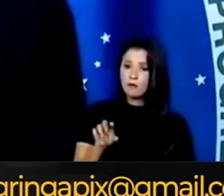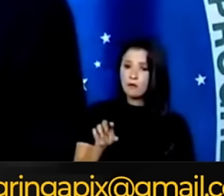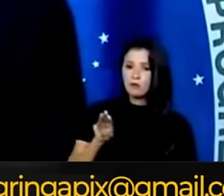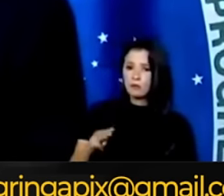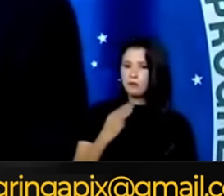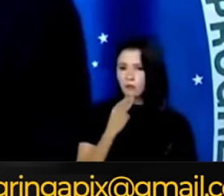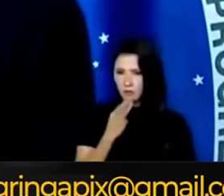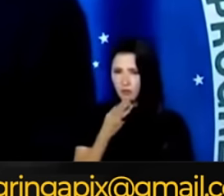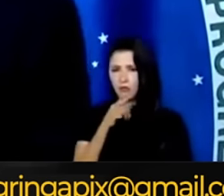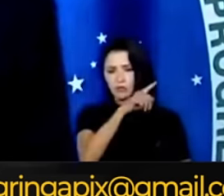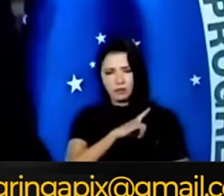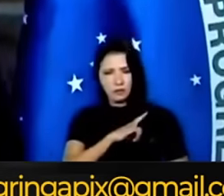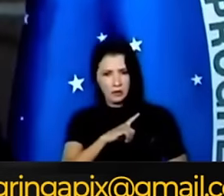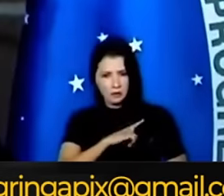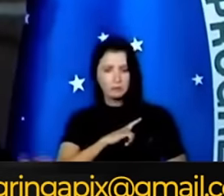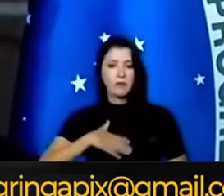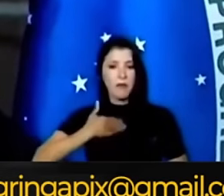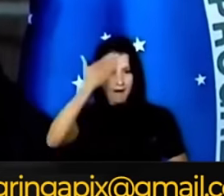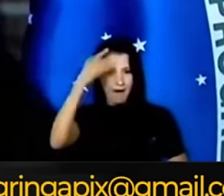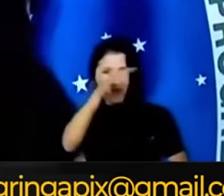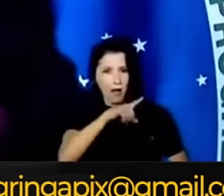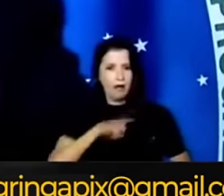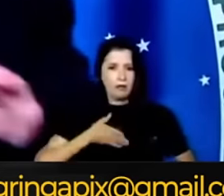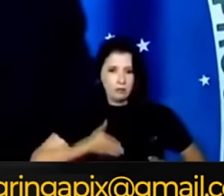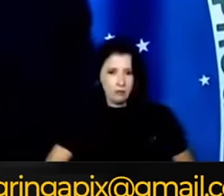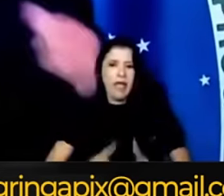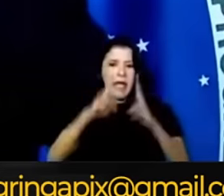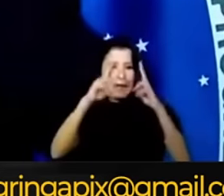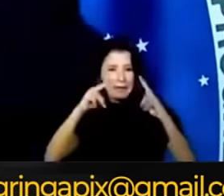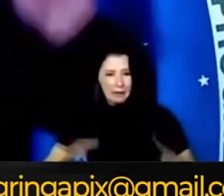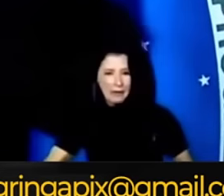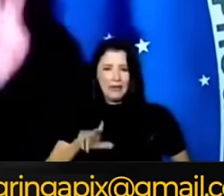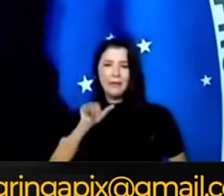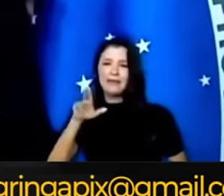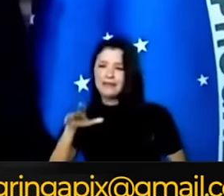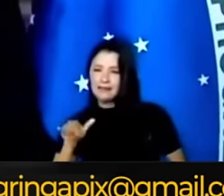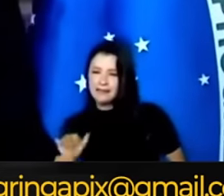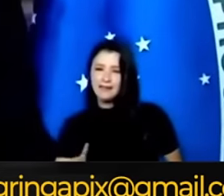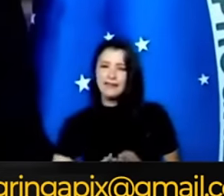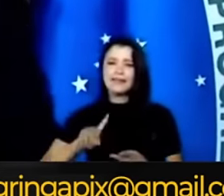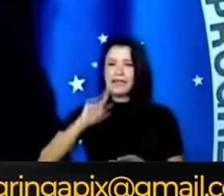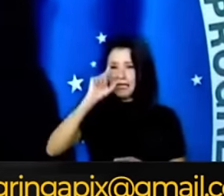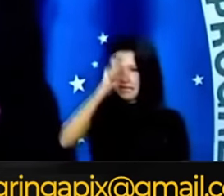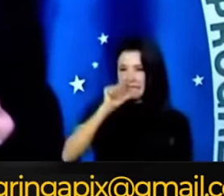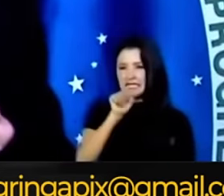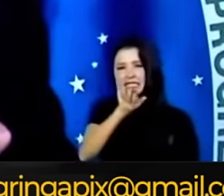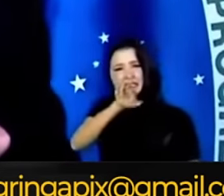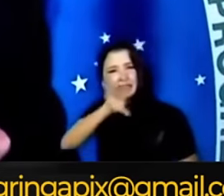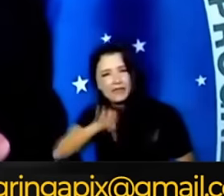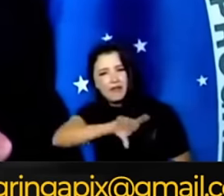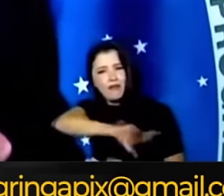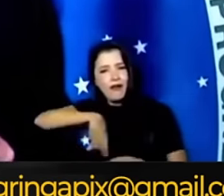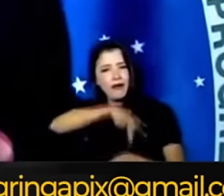outro de árabes descendentes Libaneses sírios e de todos os países e a gente vive em